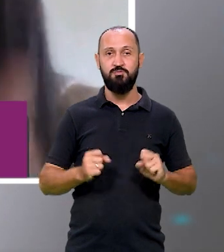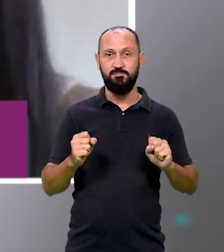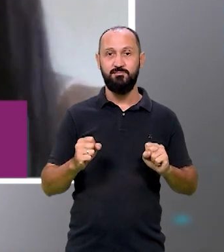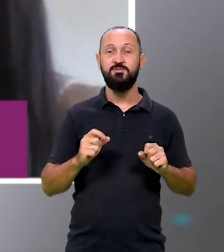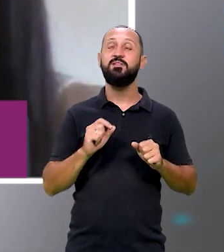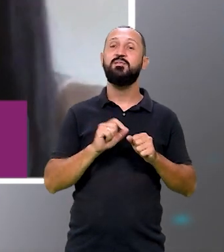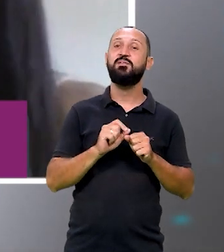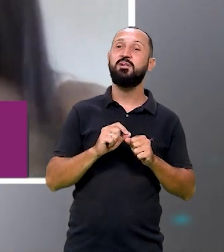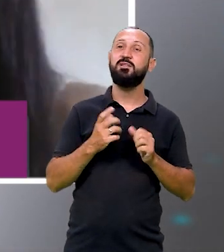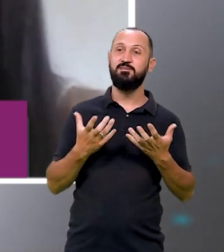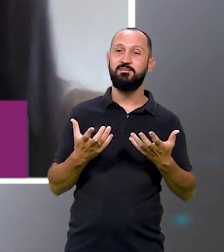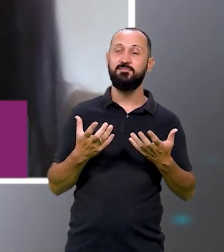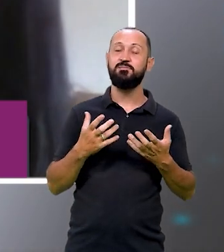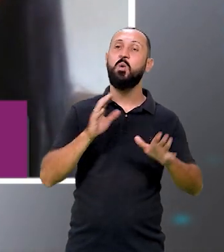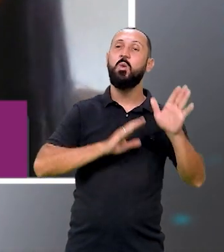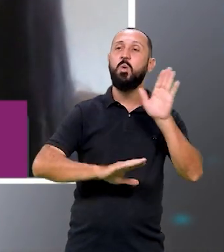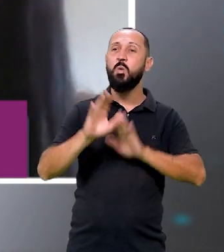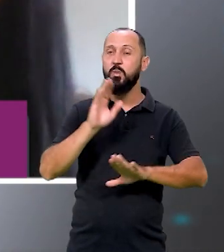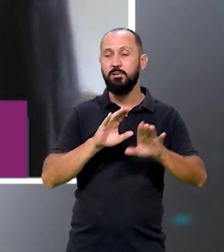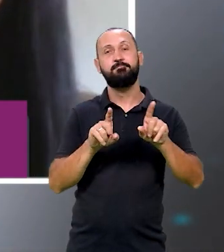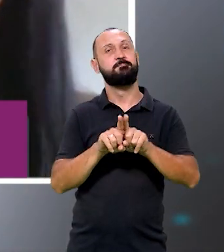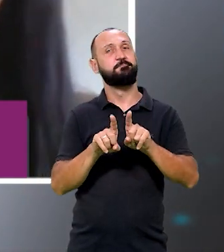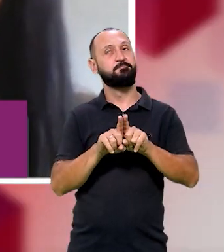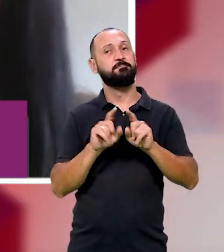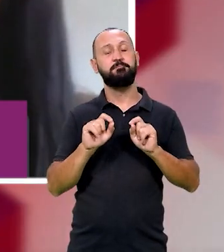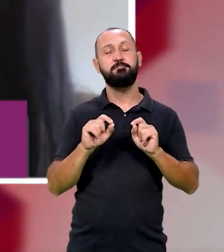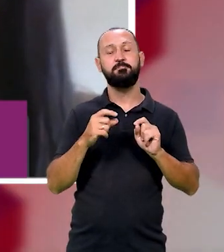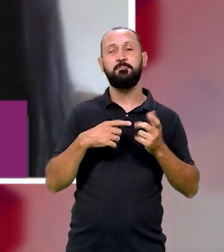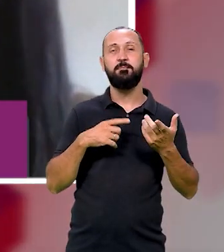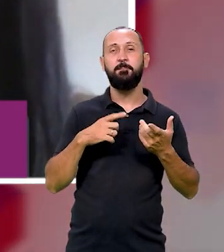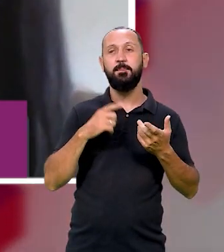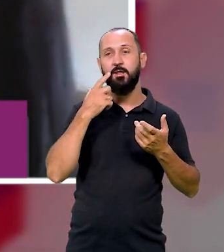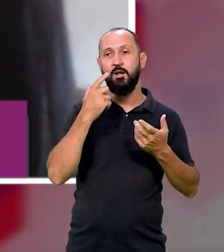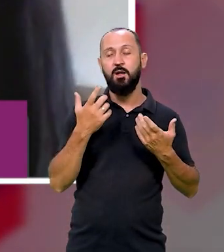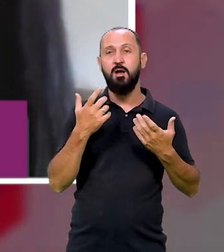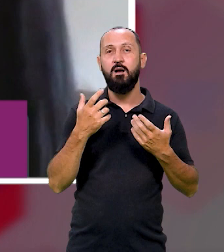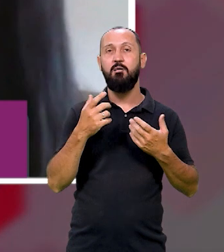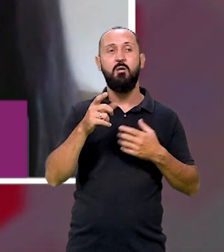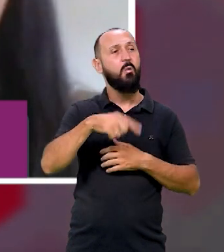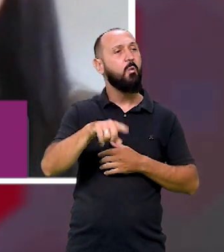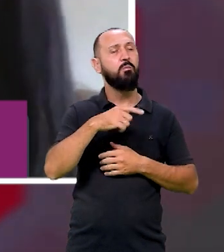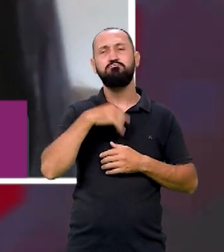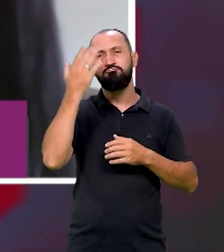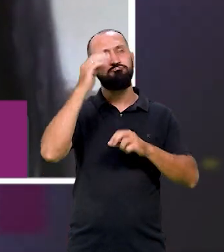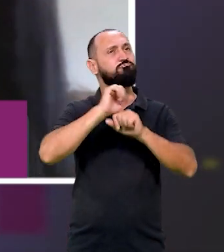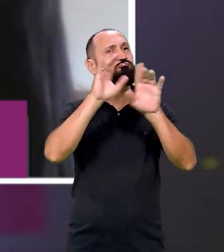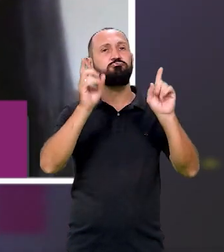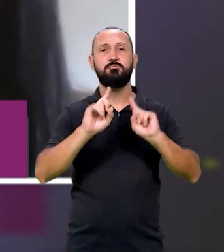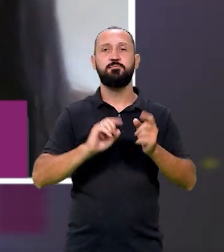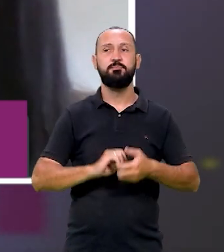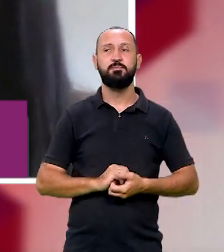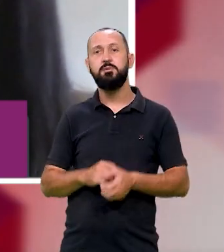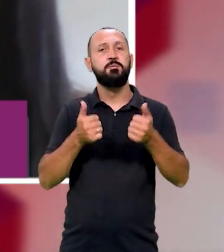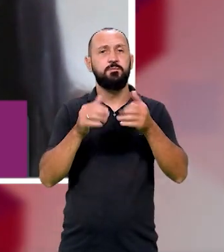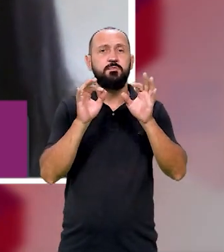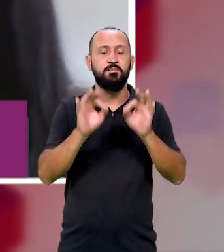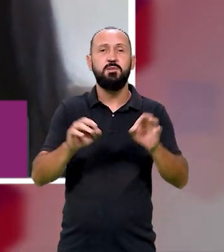isso estimula a desidratação. Então, muito cuidado também, porque eu vejo que muitas pessoas ainda não têm esse